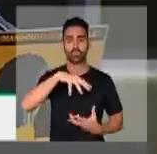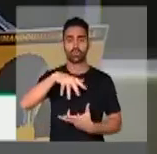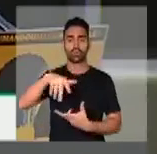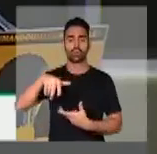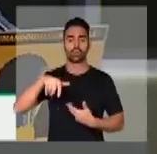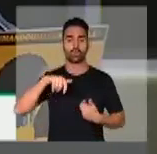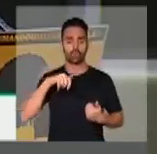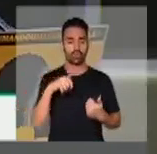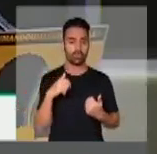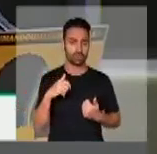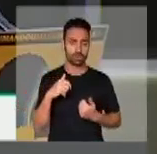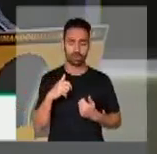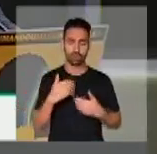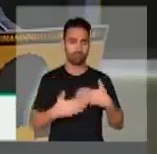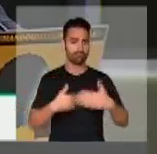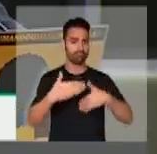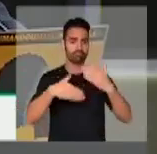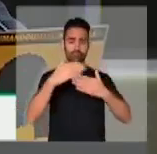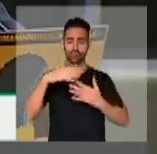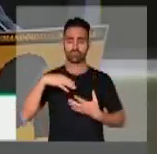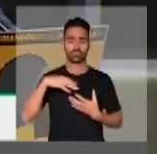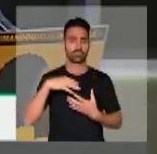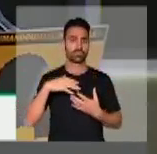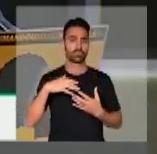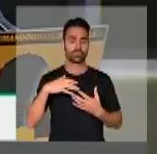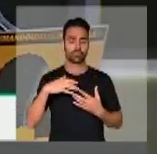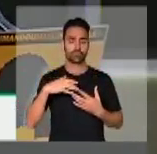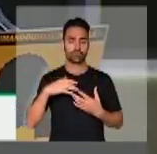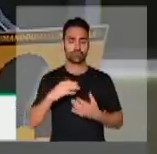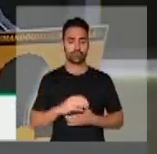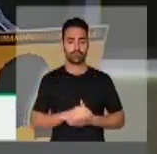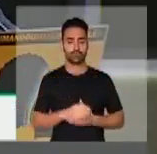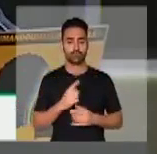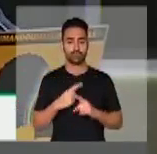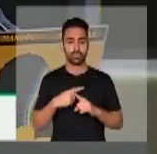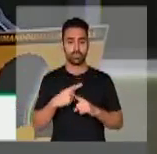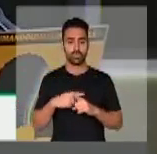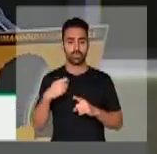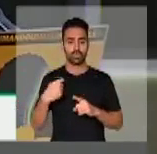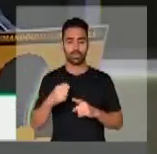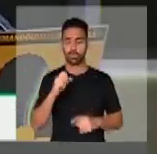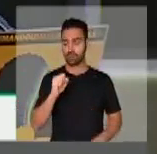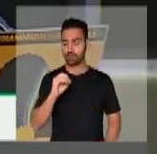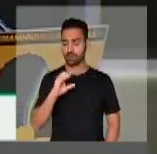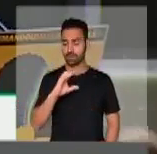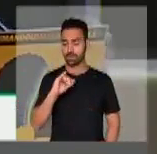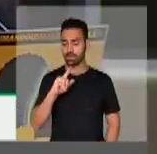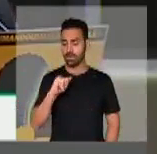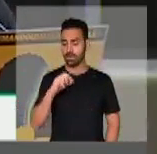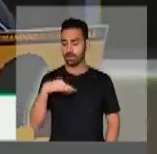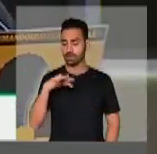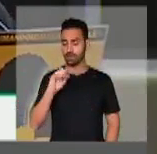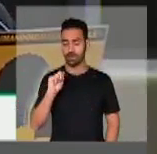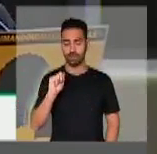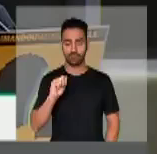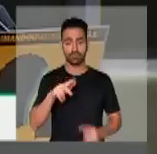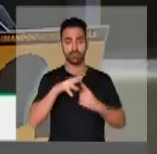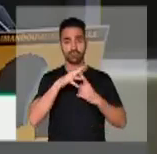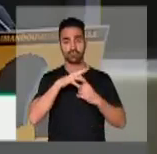a irreversível processo de construção desse mundo justo e feliz, porque socialista.